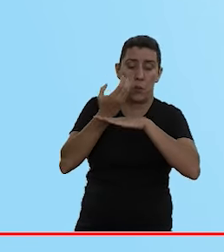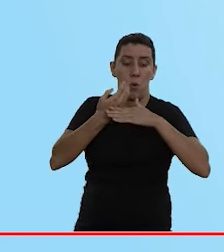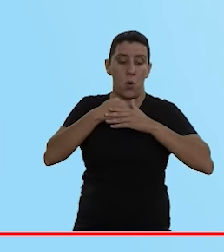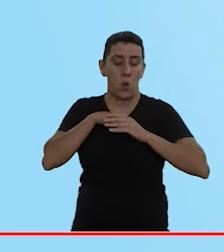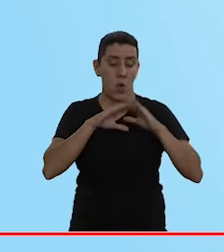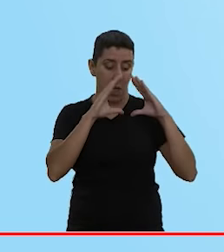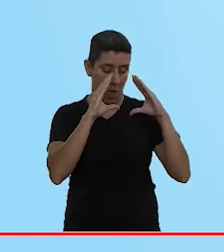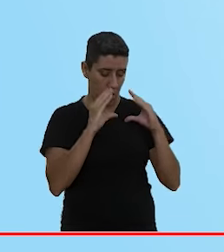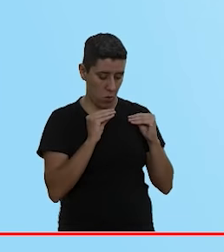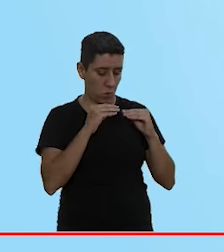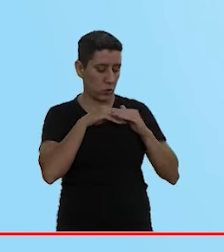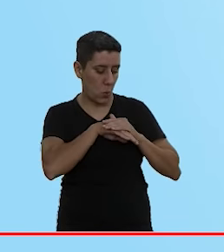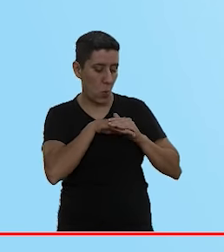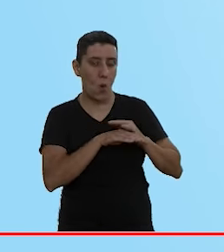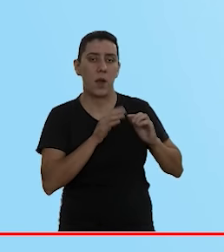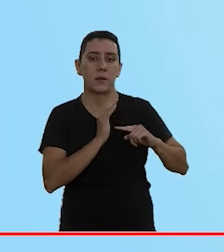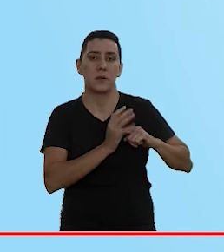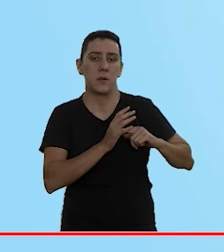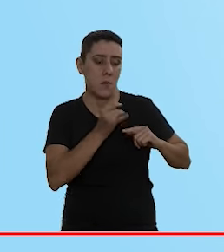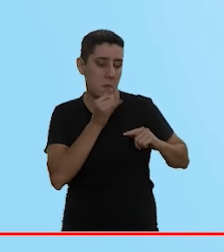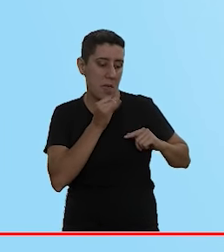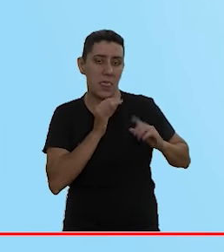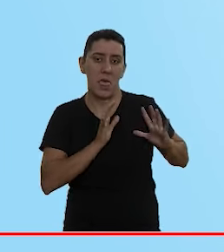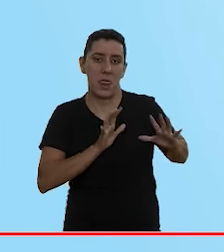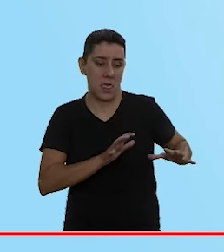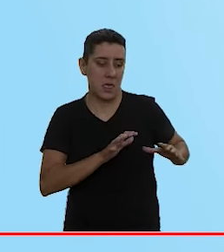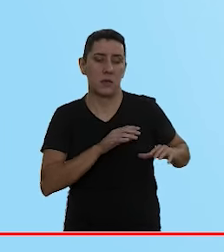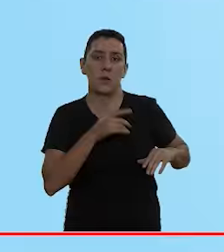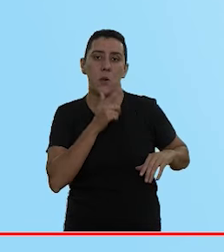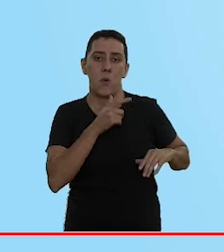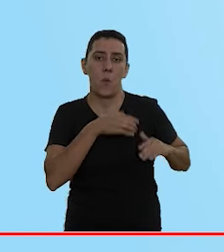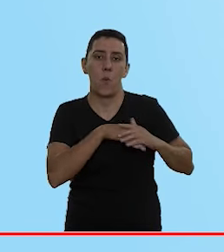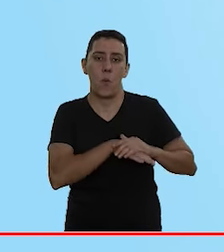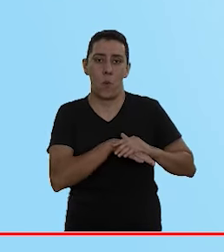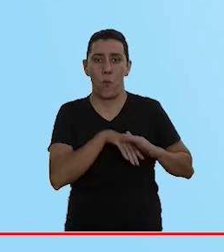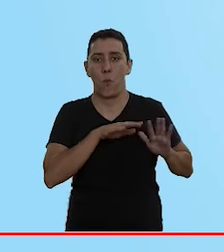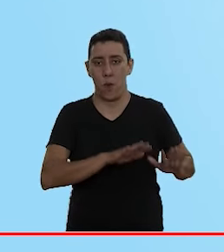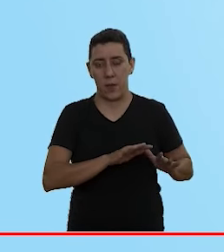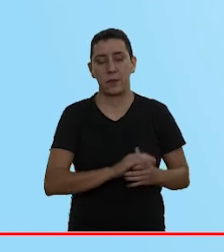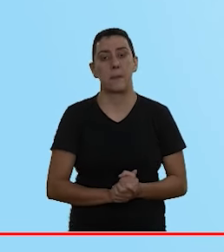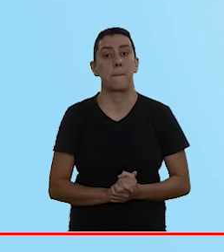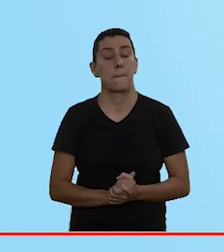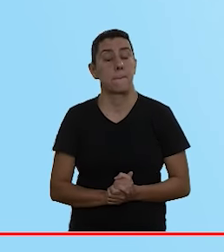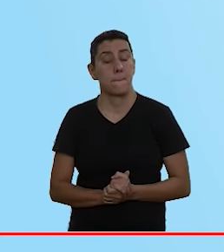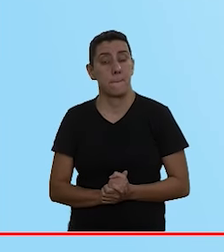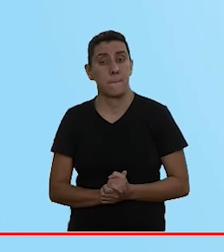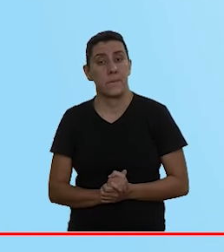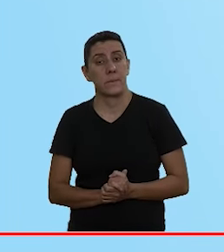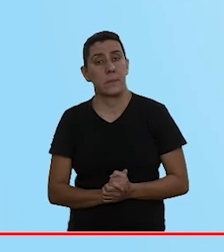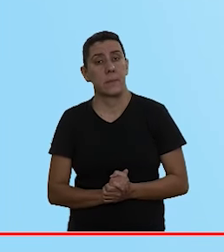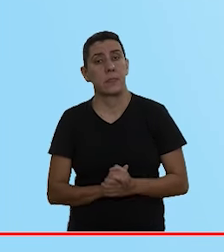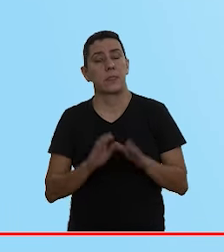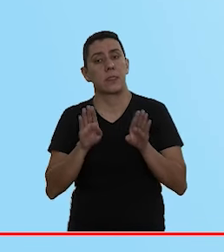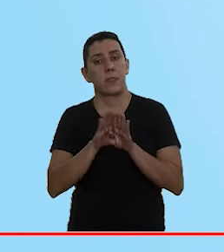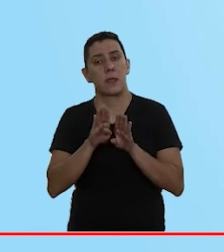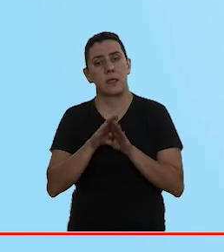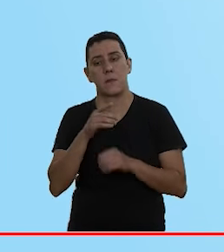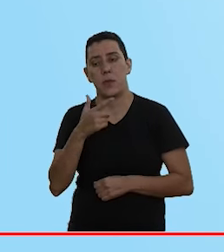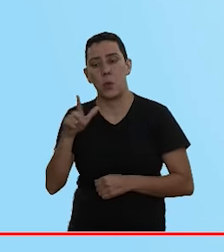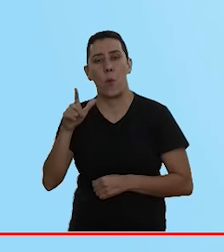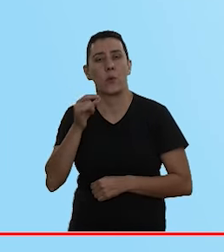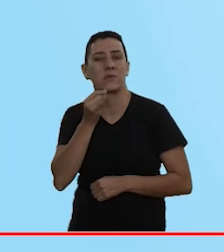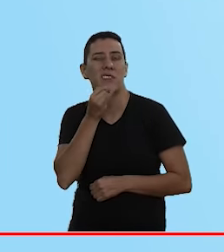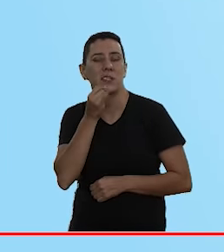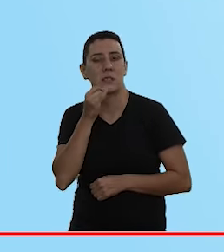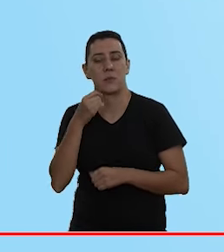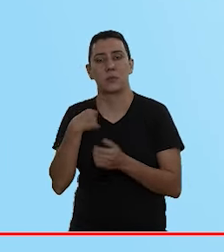das soluções Huawei, também aqui para recuperar o PID durante a noite. Aqui é mais um estudo de caso em que a gente